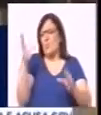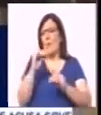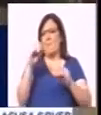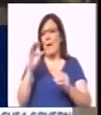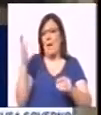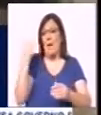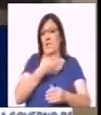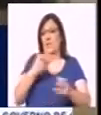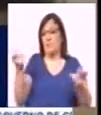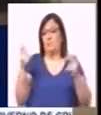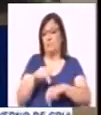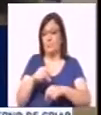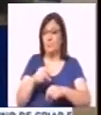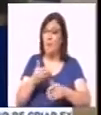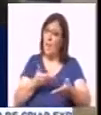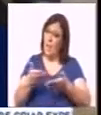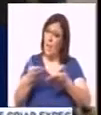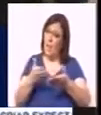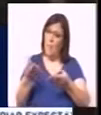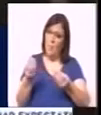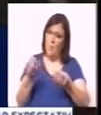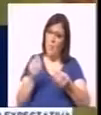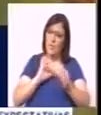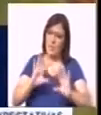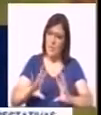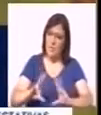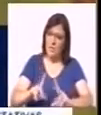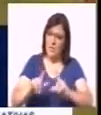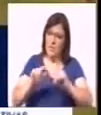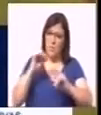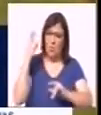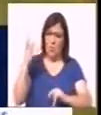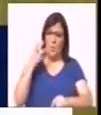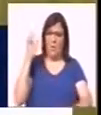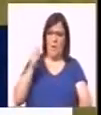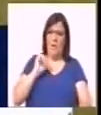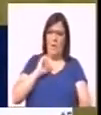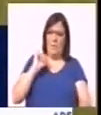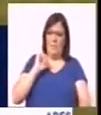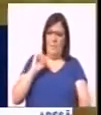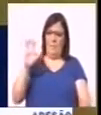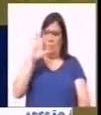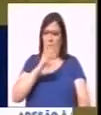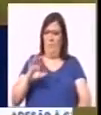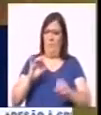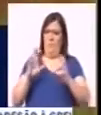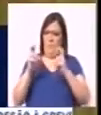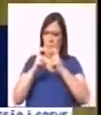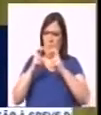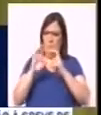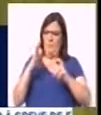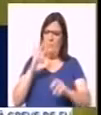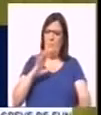altura e que contribuíram e de que maneira para o desenvolvimento cultural do concelho de Espinho. Perto de uma centena de